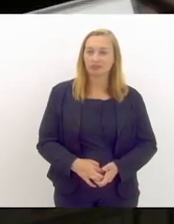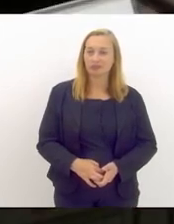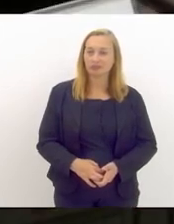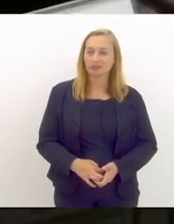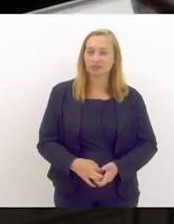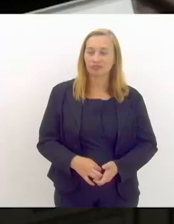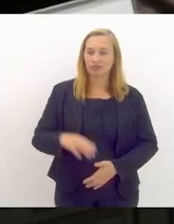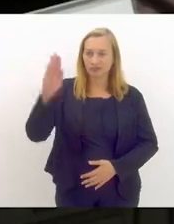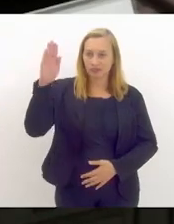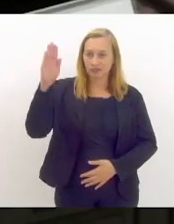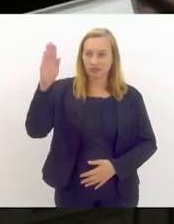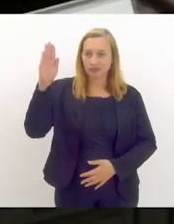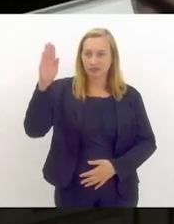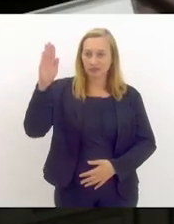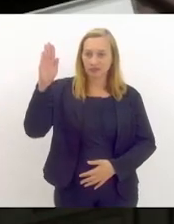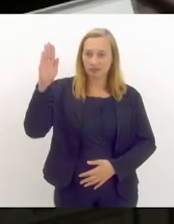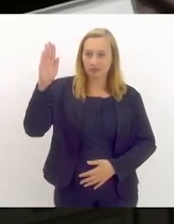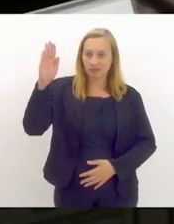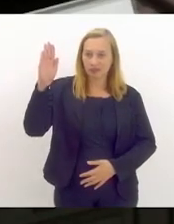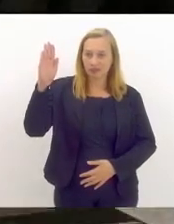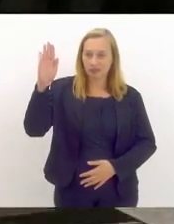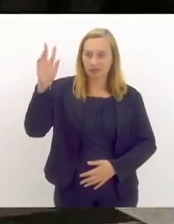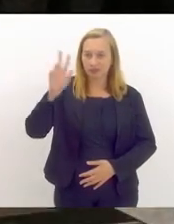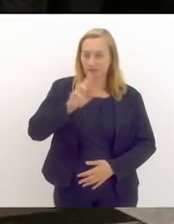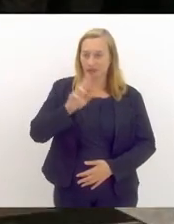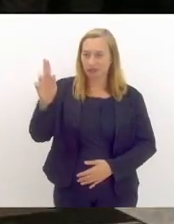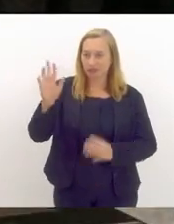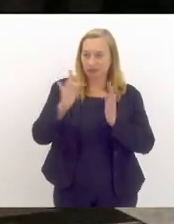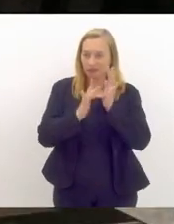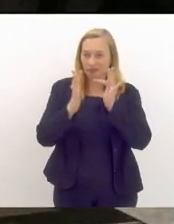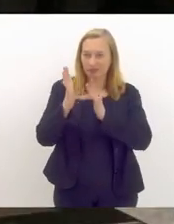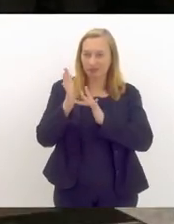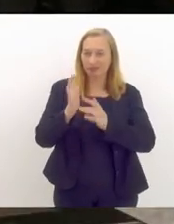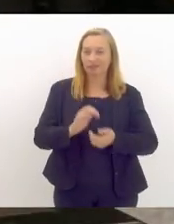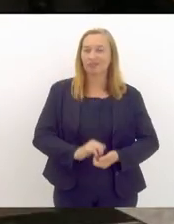Assim eu prometo em nome de Jesus.